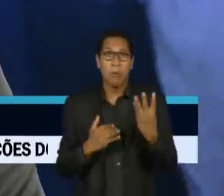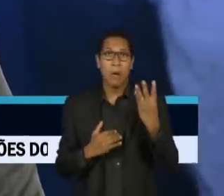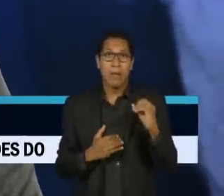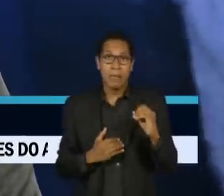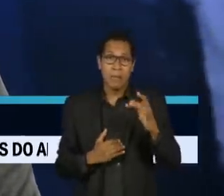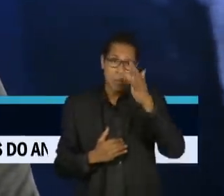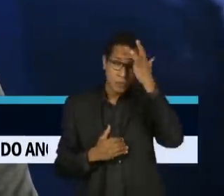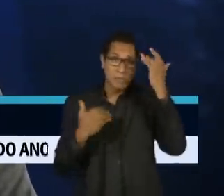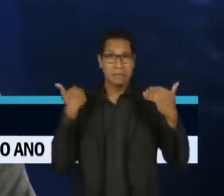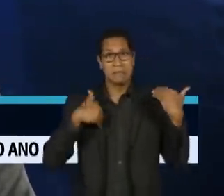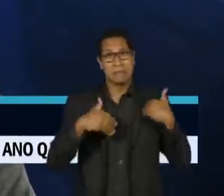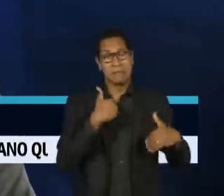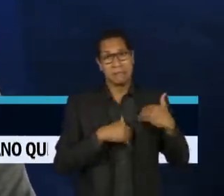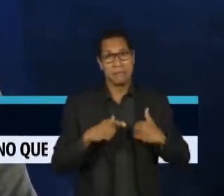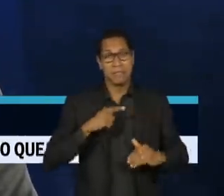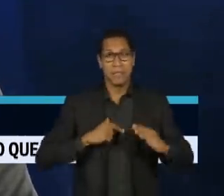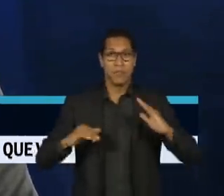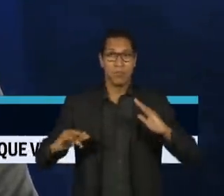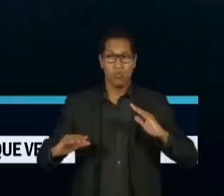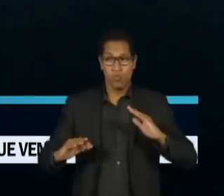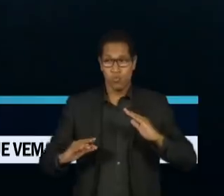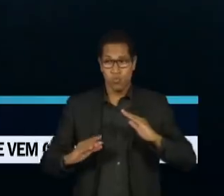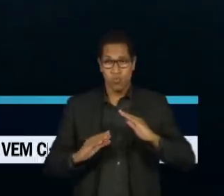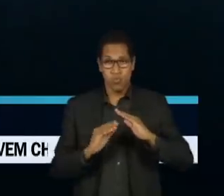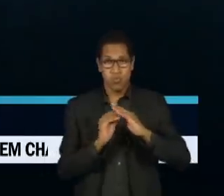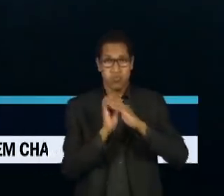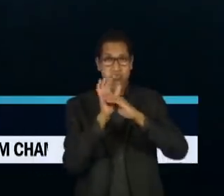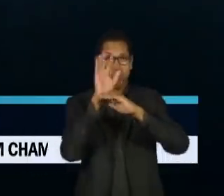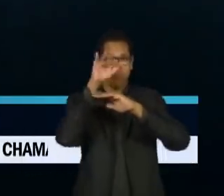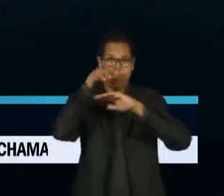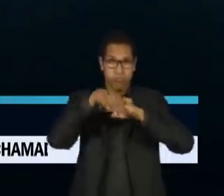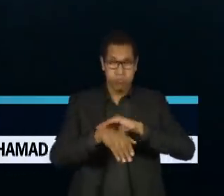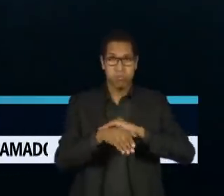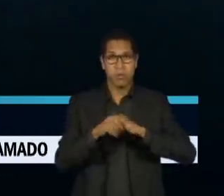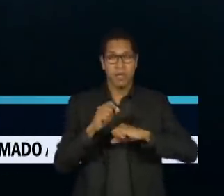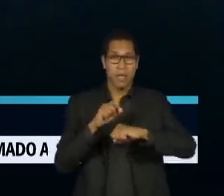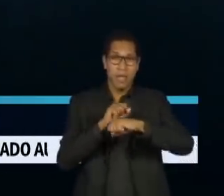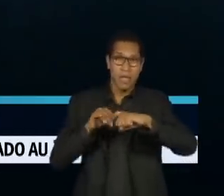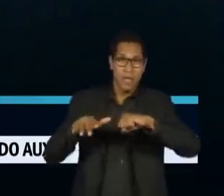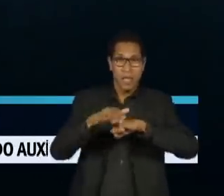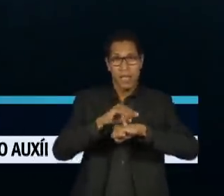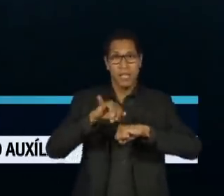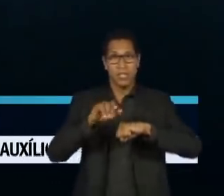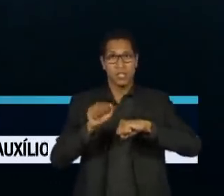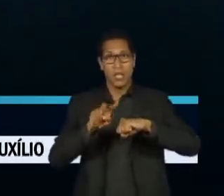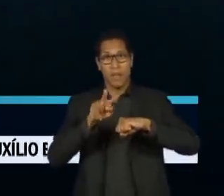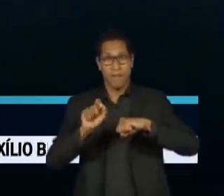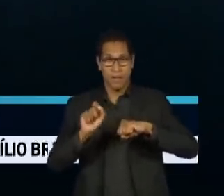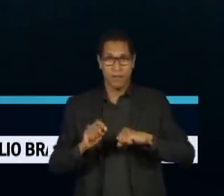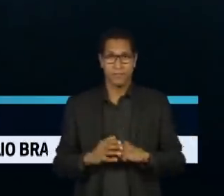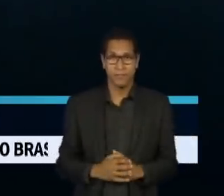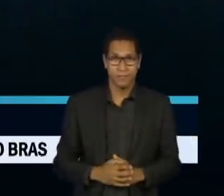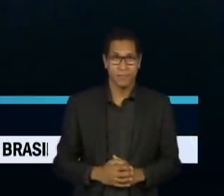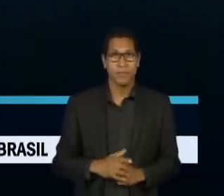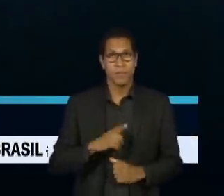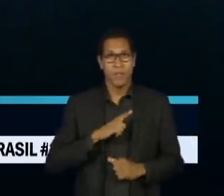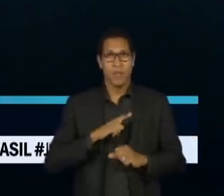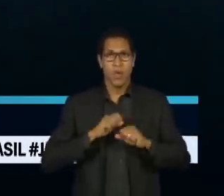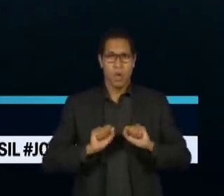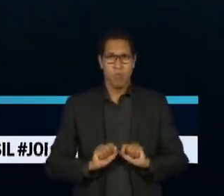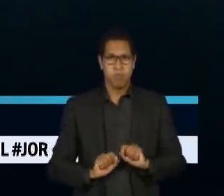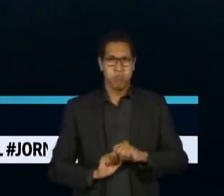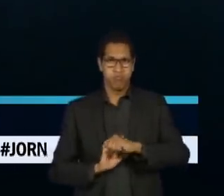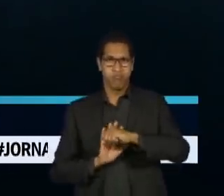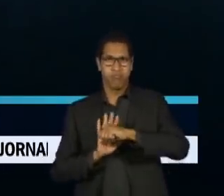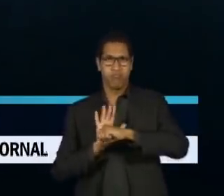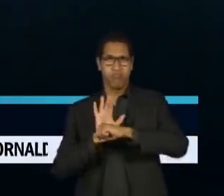de um vulcão na ilha de Java, na Indonésia. As cinzas expelidas pelo Monte Semeru formaram uma nuvem que chegou a 15 mil metros